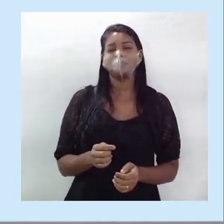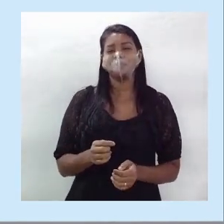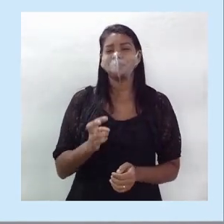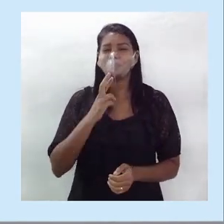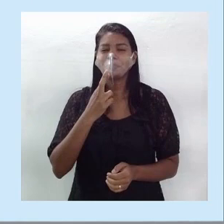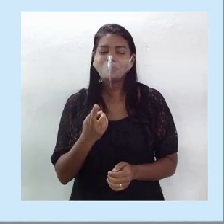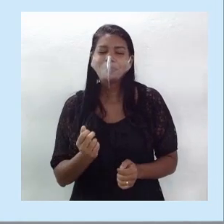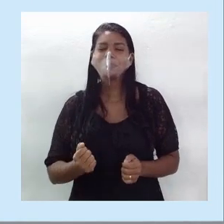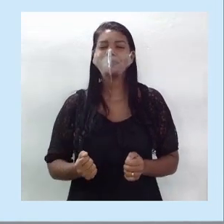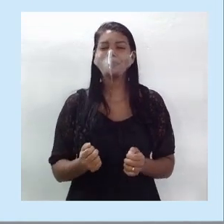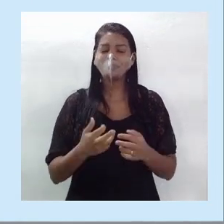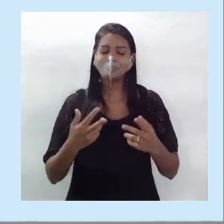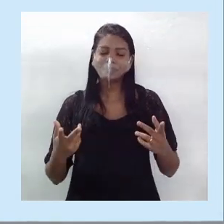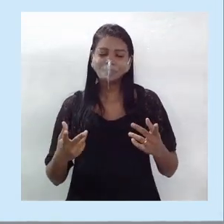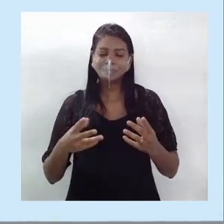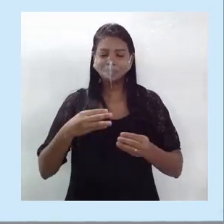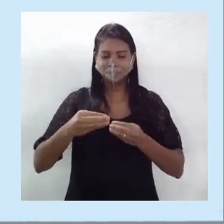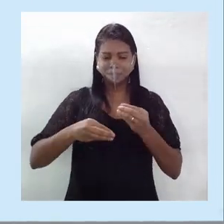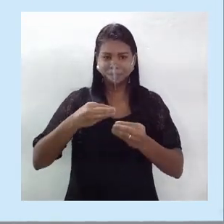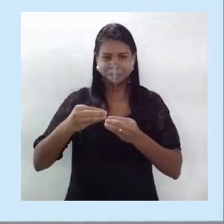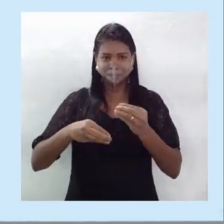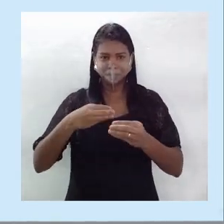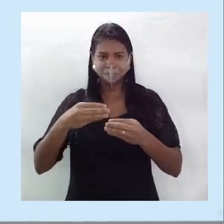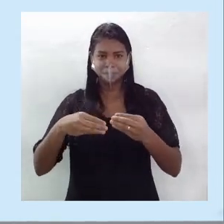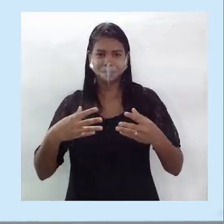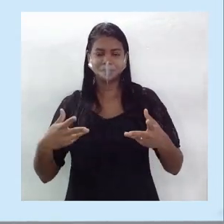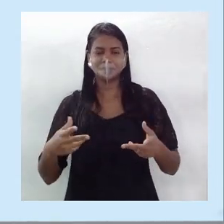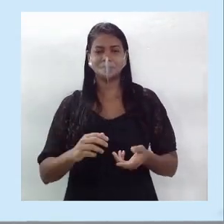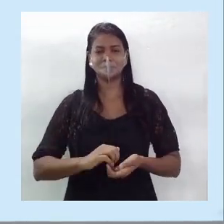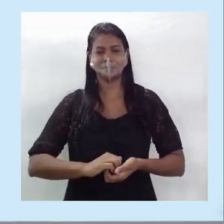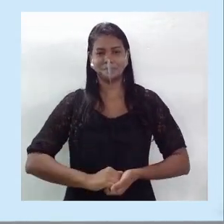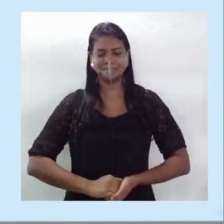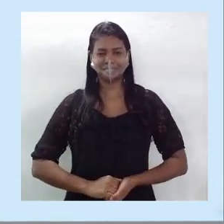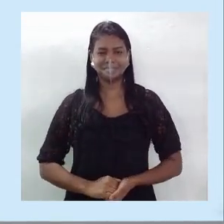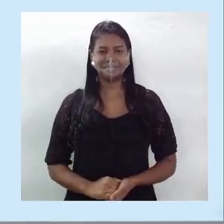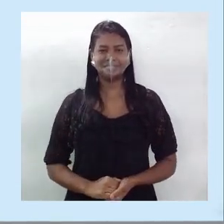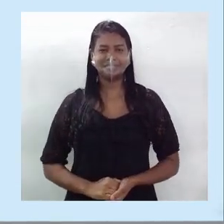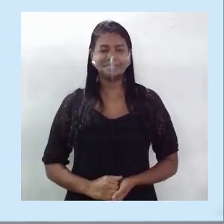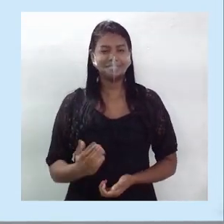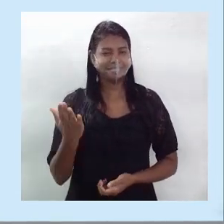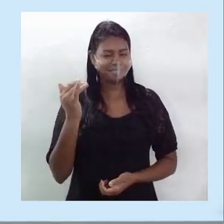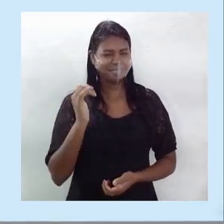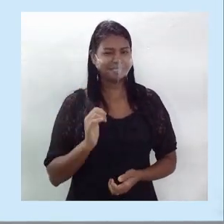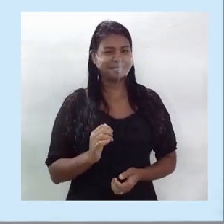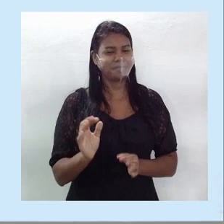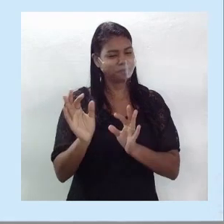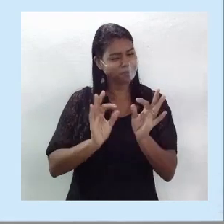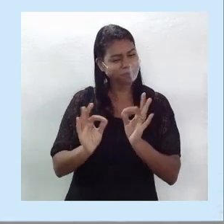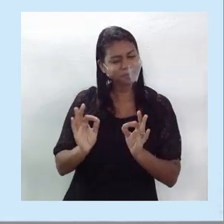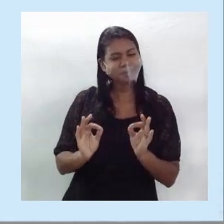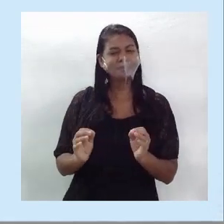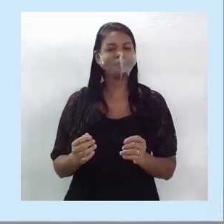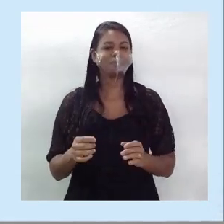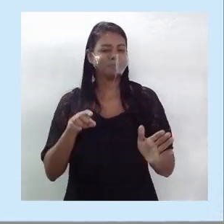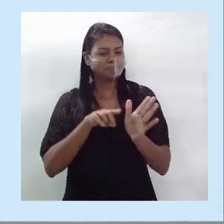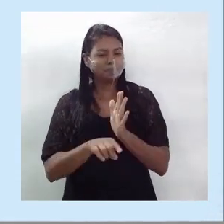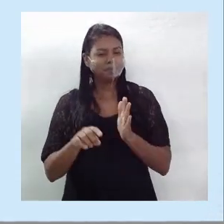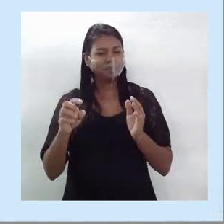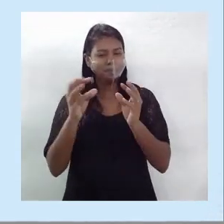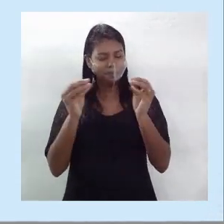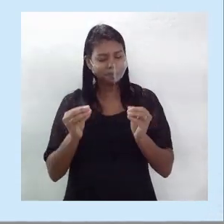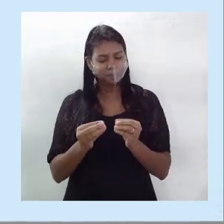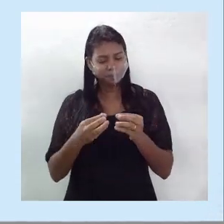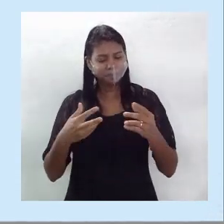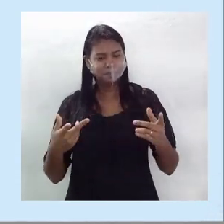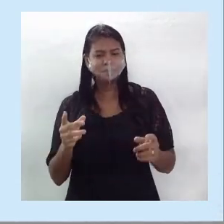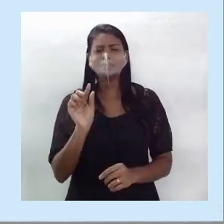questões sobre substâncias e misturas. Bora lá, assim, para uma pequena revisão.